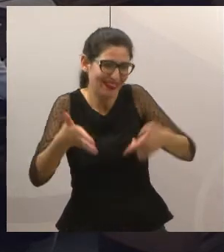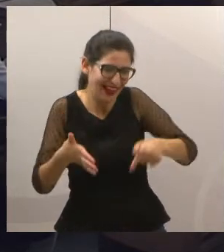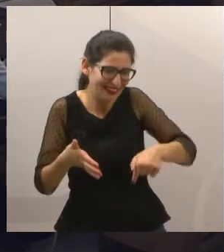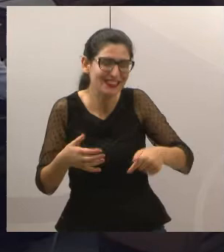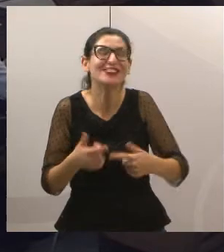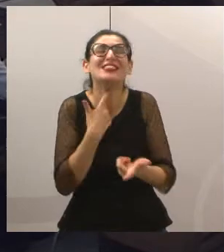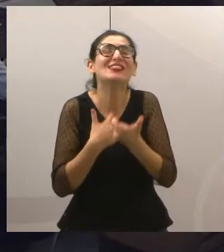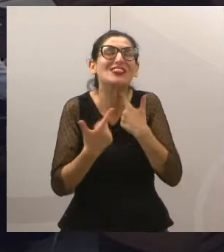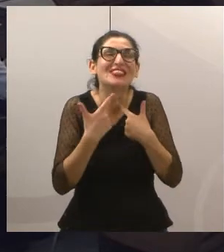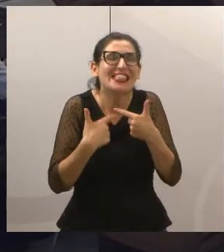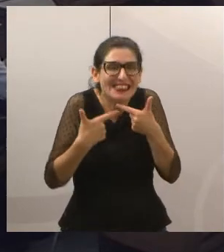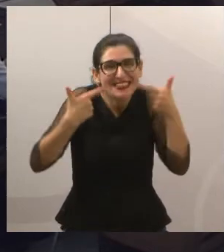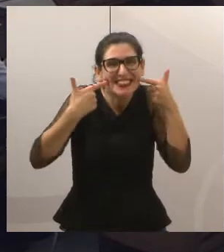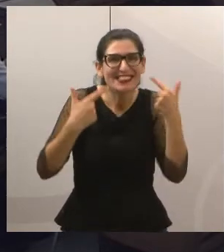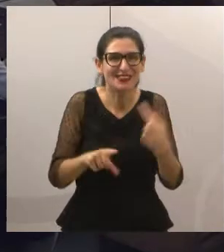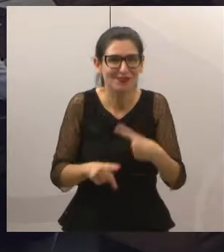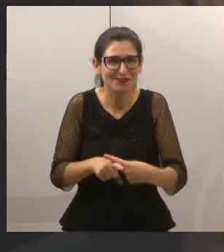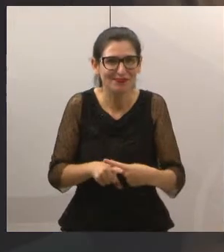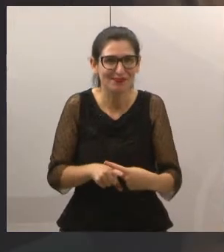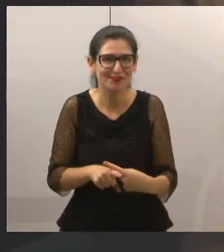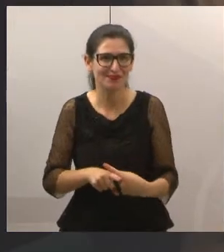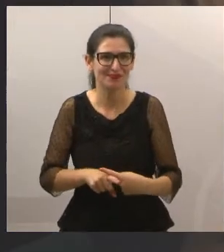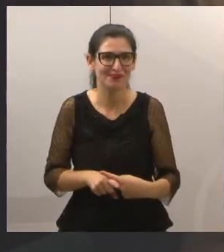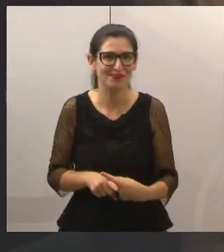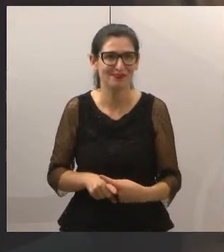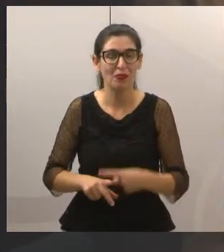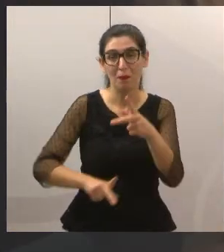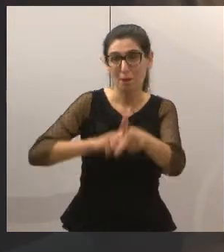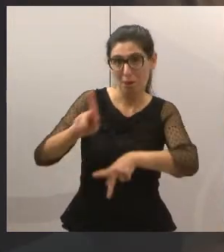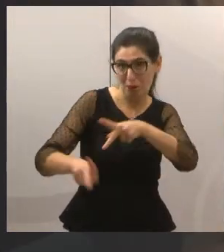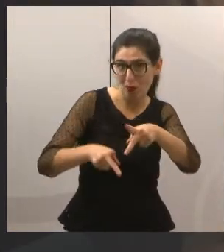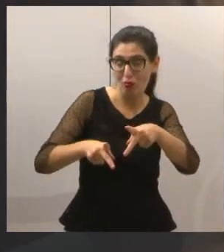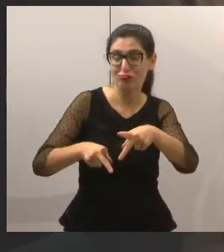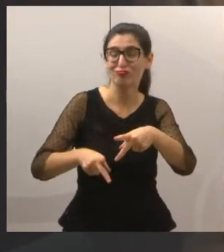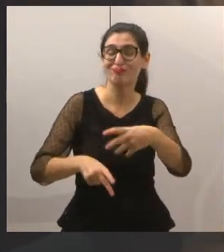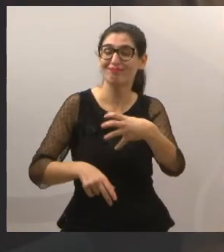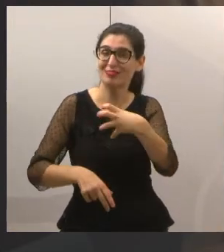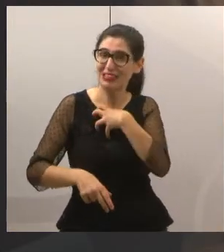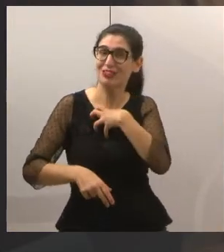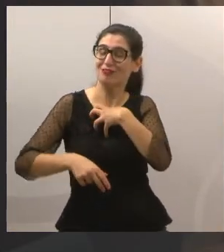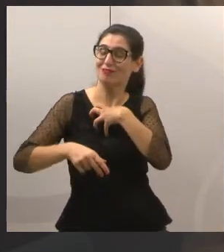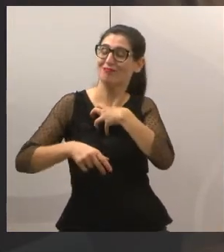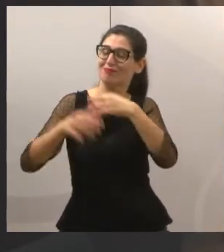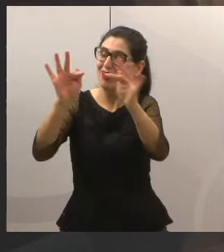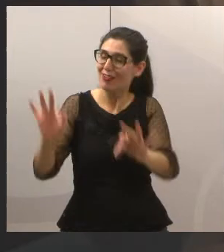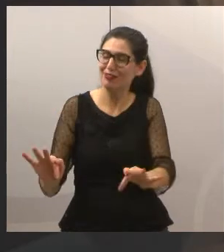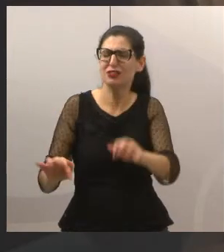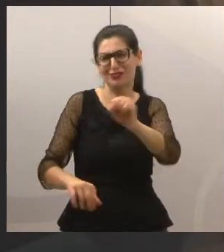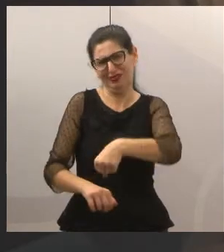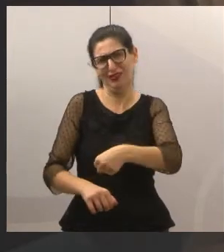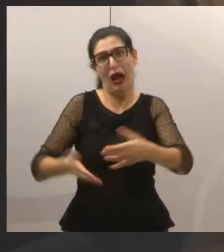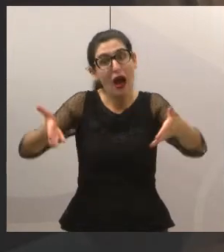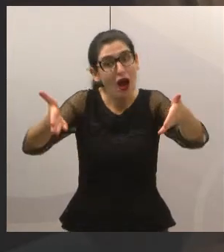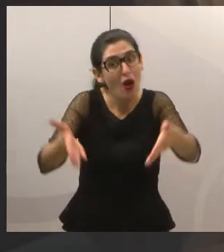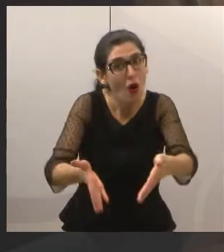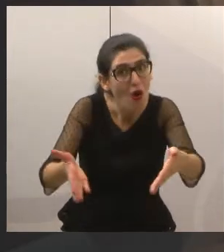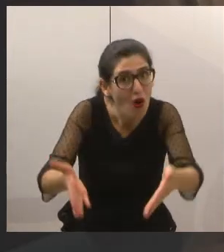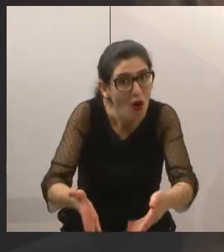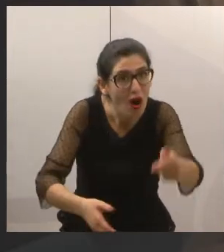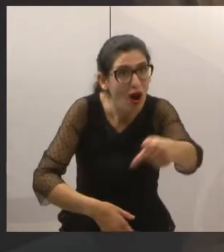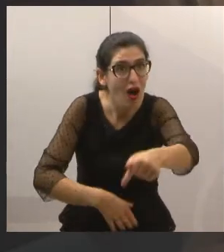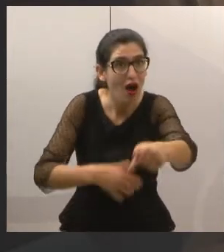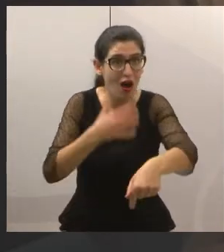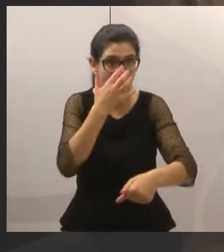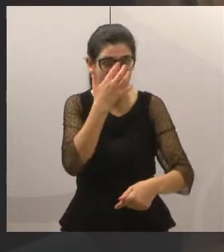aqui, porque o povo vai ficar muito satisfeito. Porque quando a gente vê aqui que está falando da